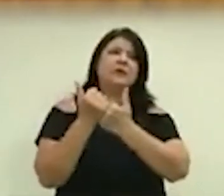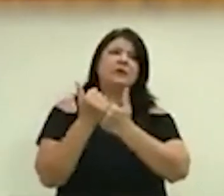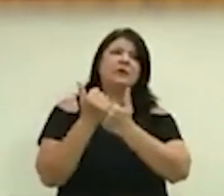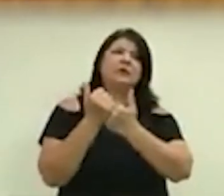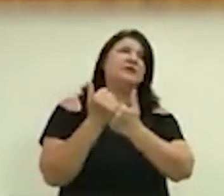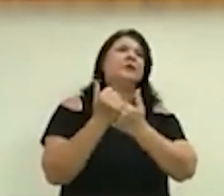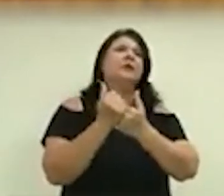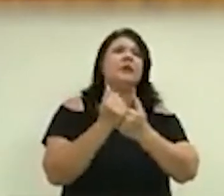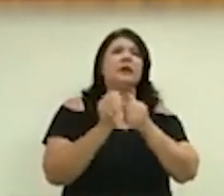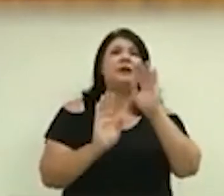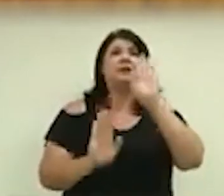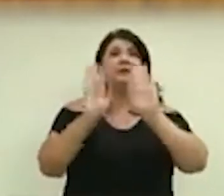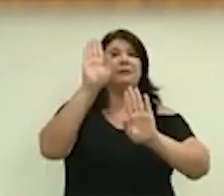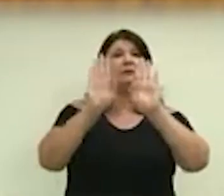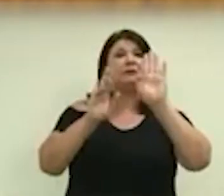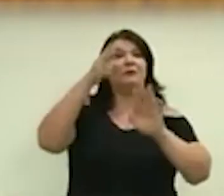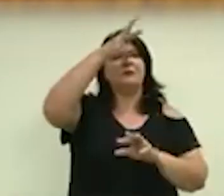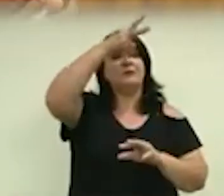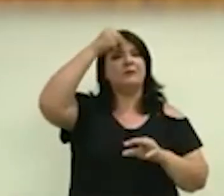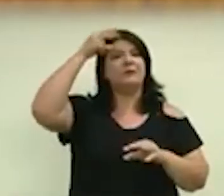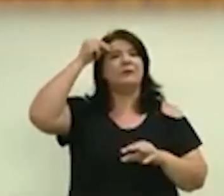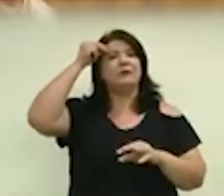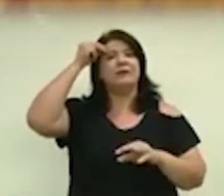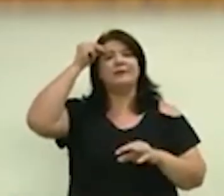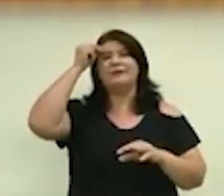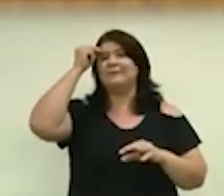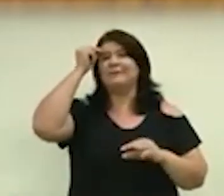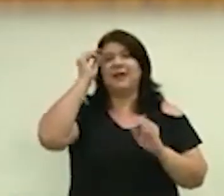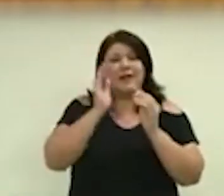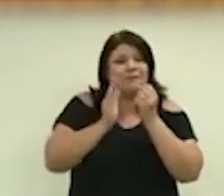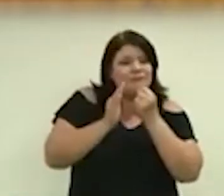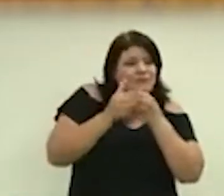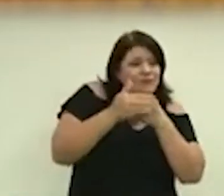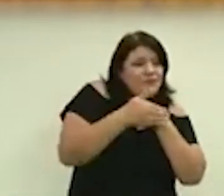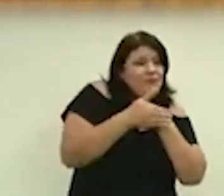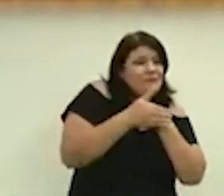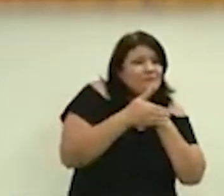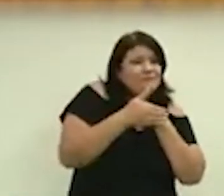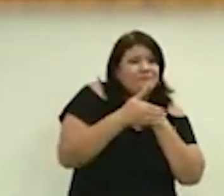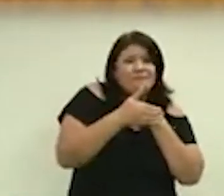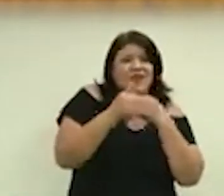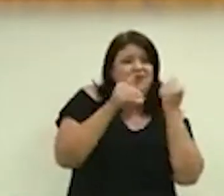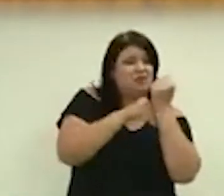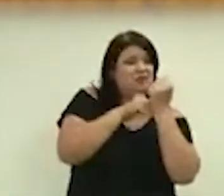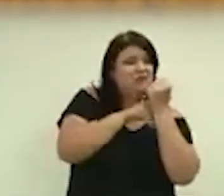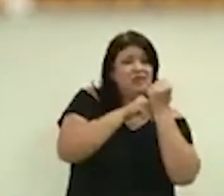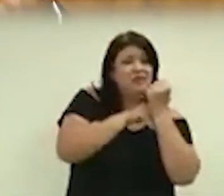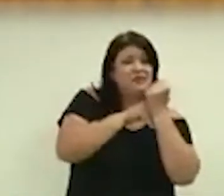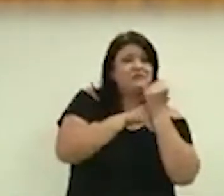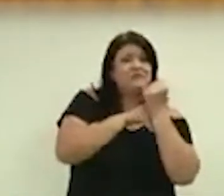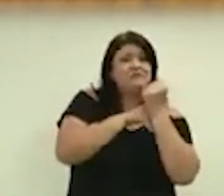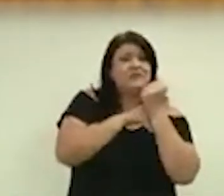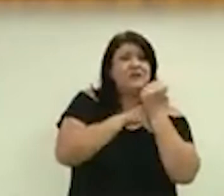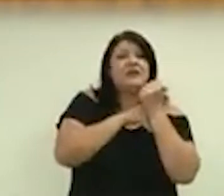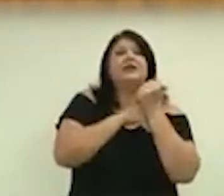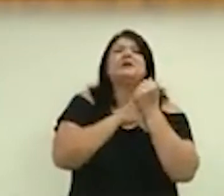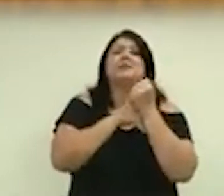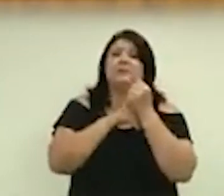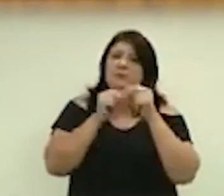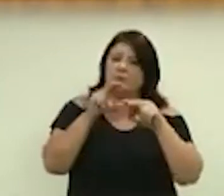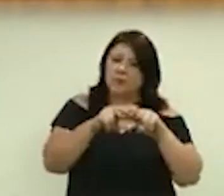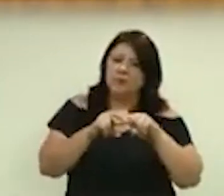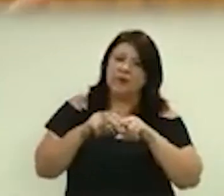As licitações na Prefeitura Municipal de Praia Grande são as escondidas. Isso favorece que sempre o mesmo grupo